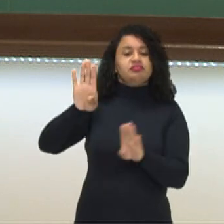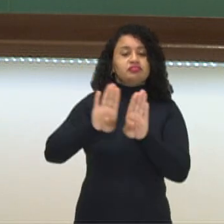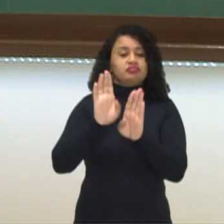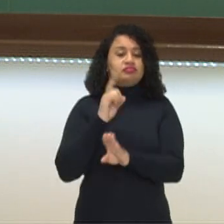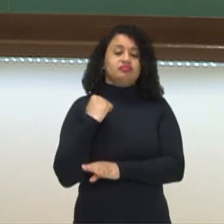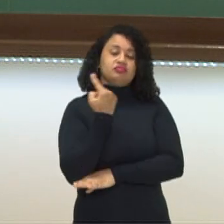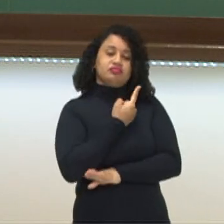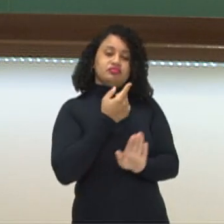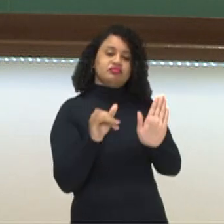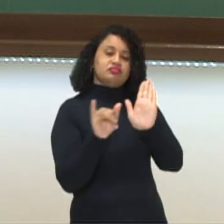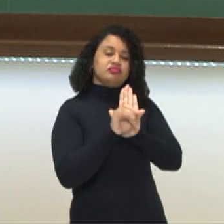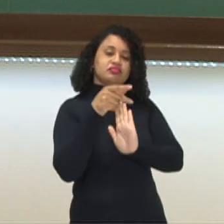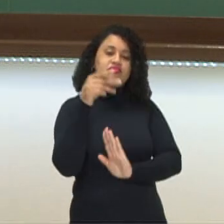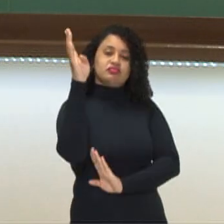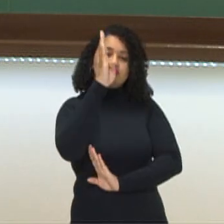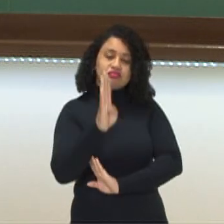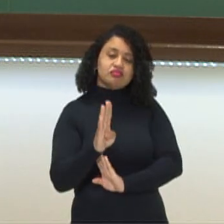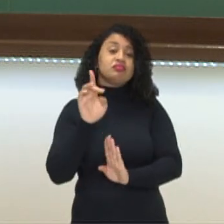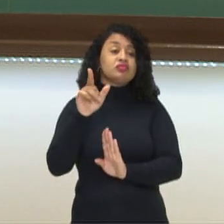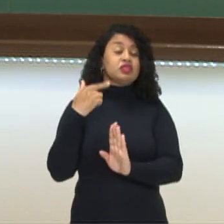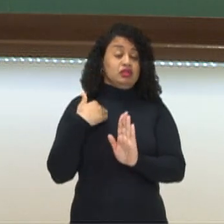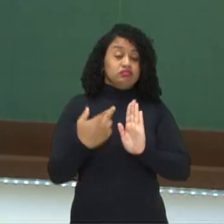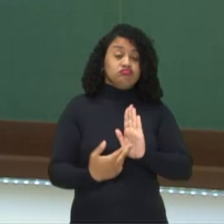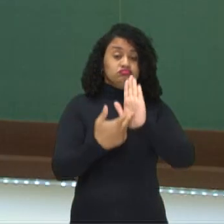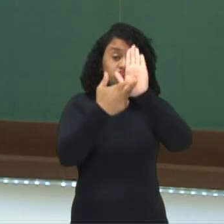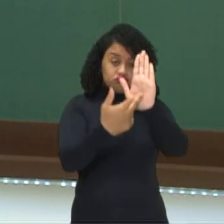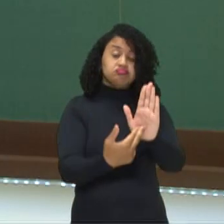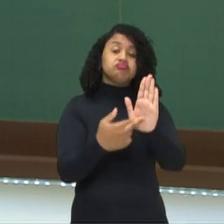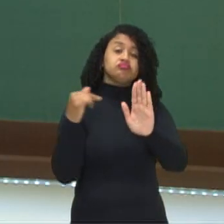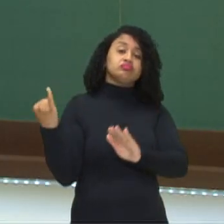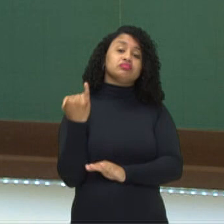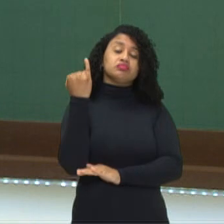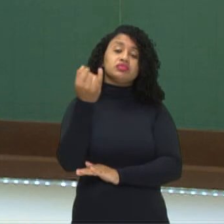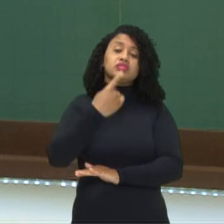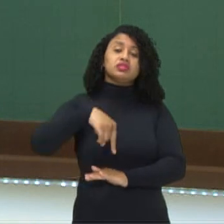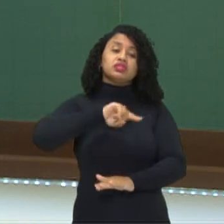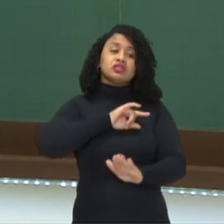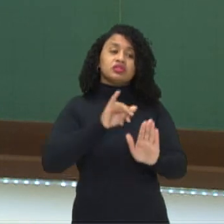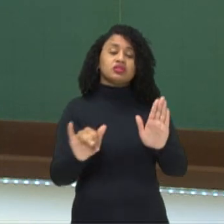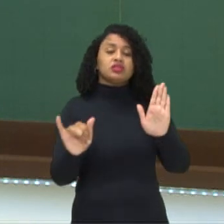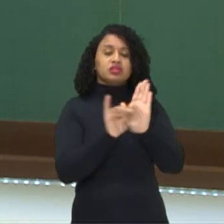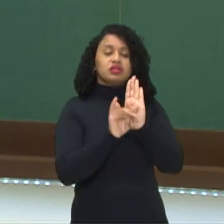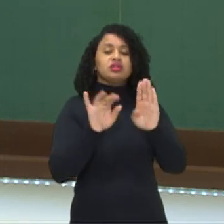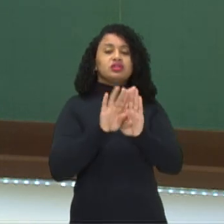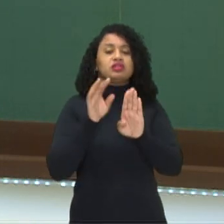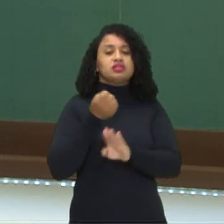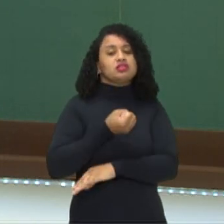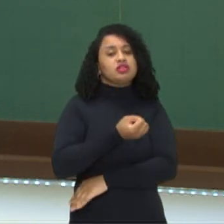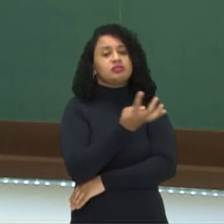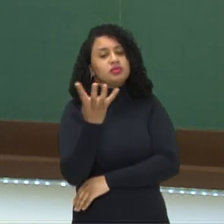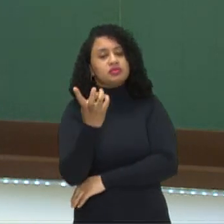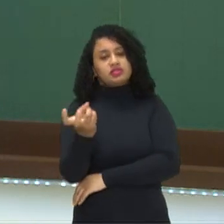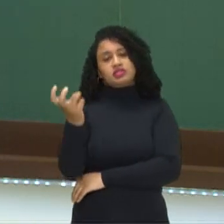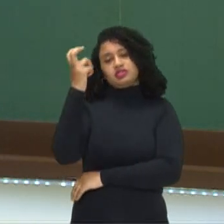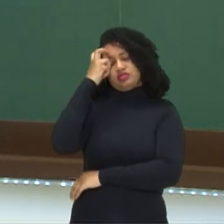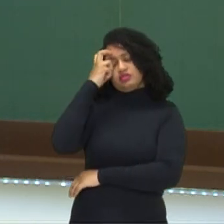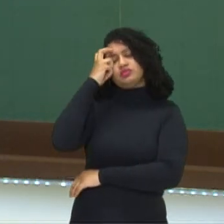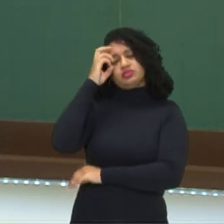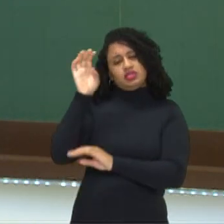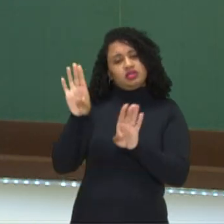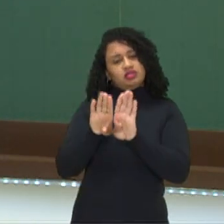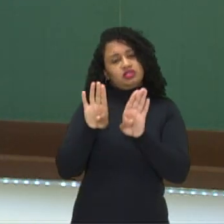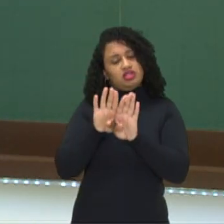identidade brasileira. Então, um grande representante da nossa identidade e pluralidade cultural também, né?